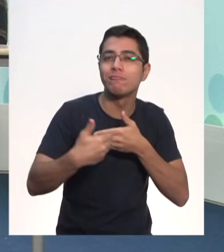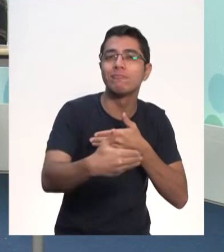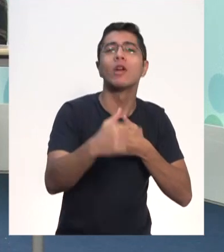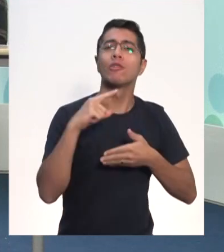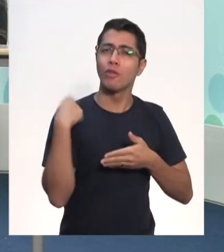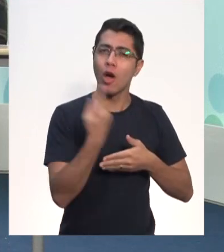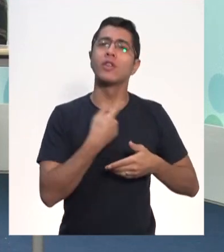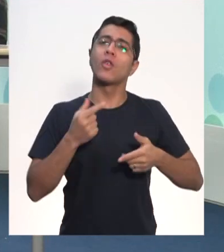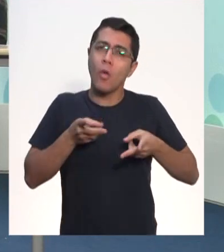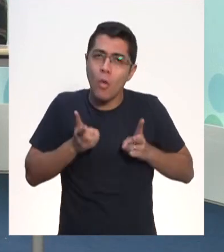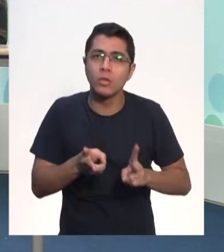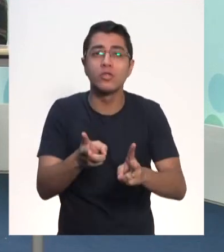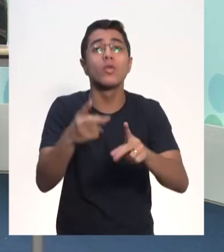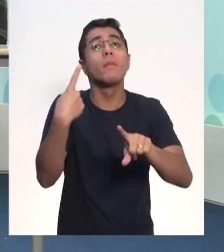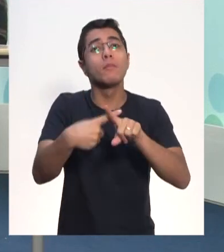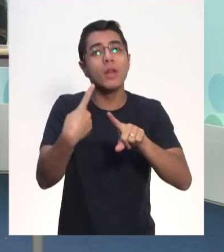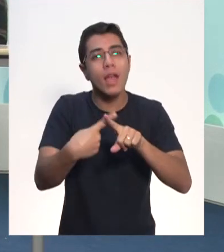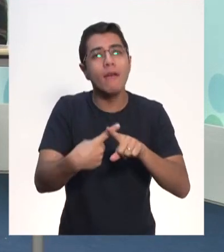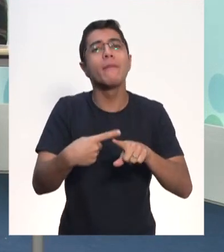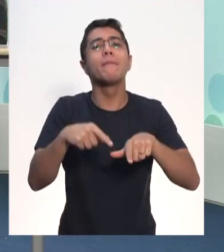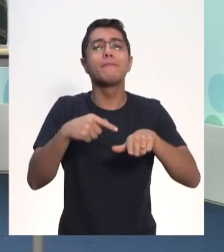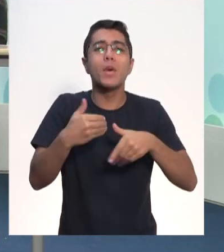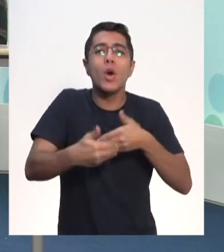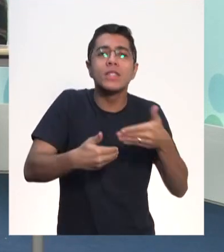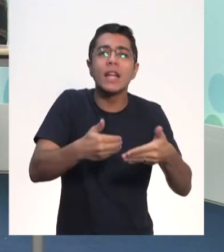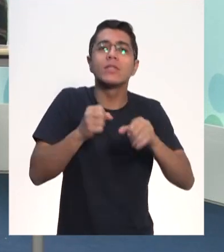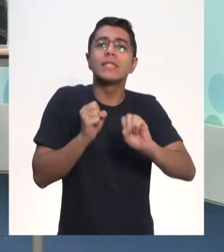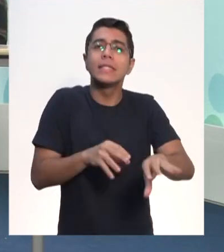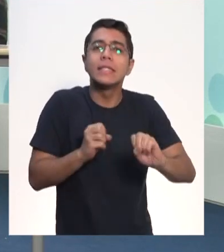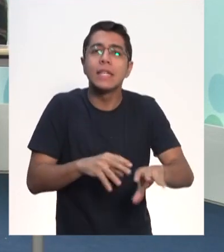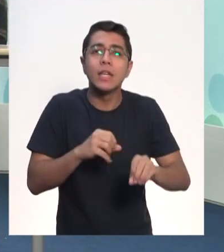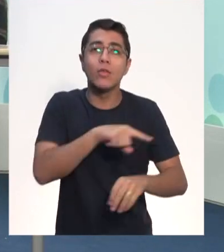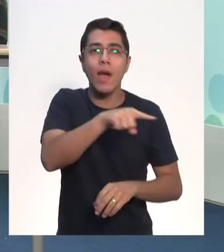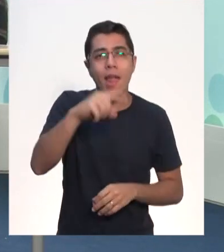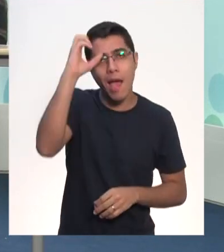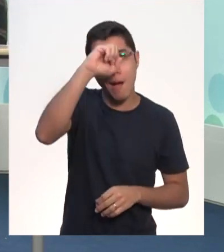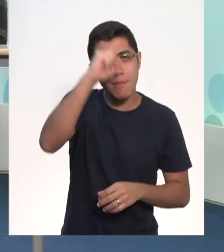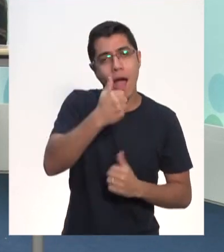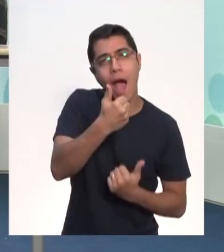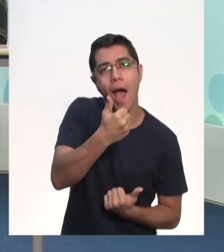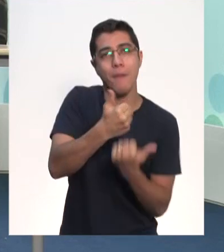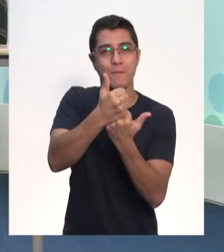qualificar esse processo de ensino-aprendizagem e dar todo o apoio aos nossos estudantes.